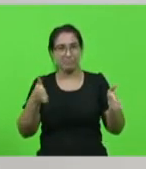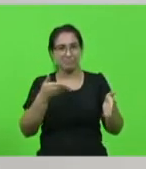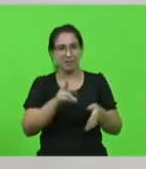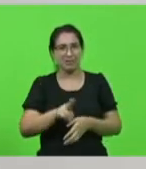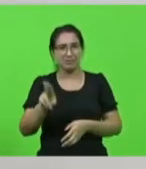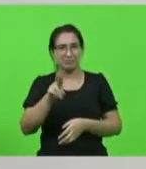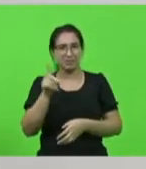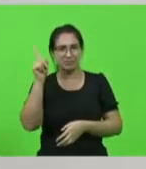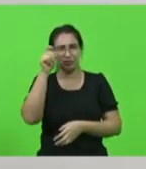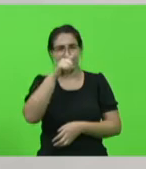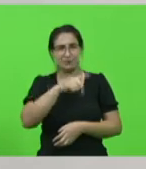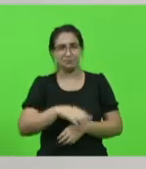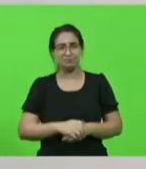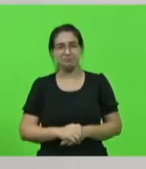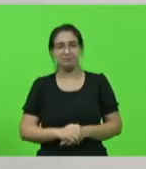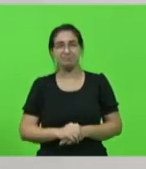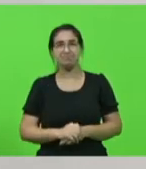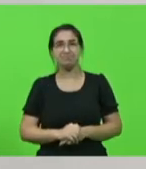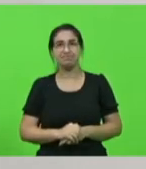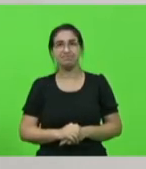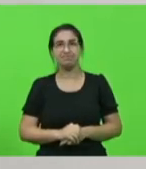Quero saber o que que tem contra.